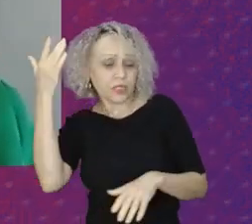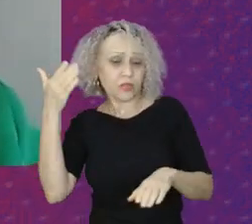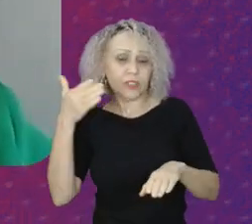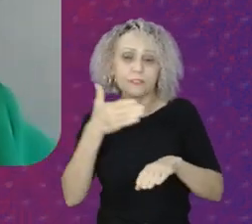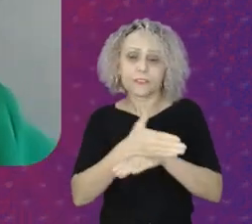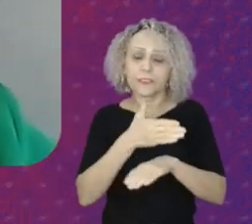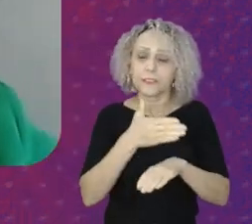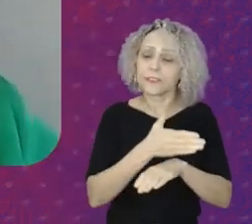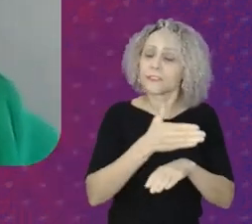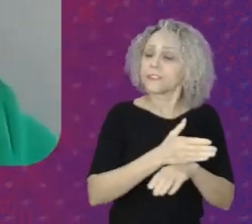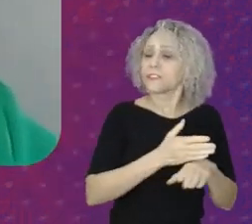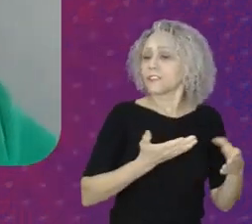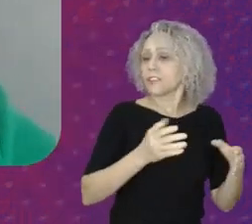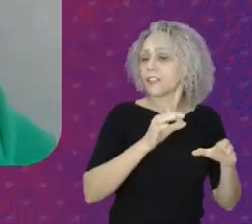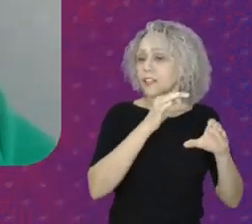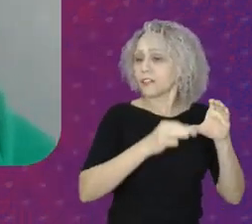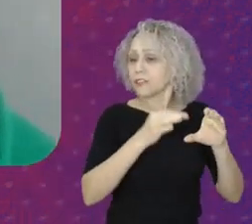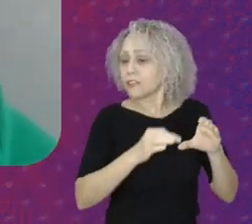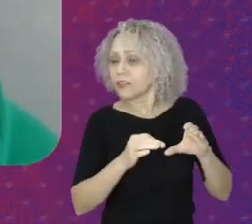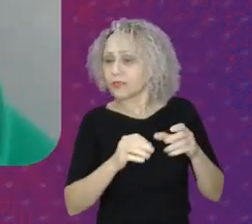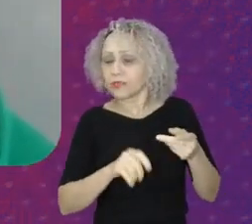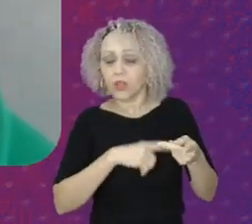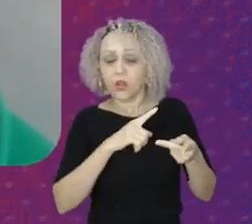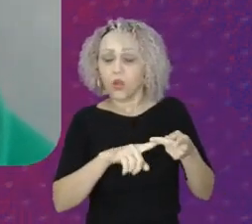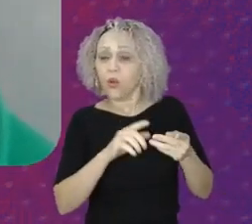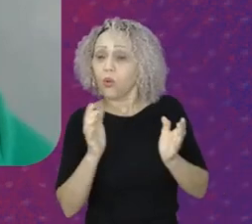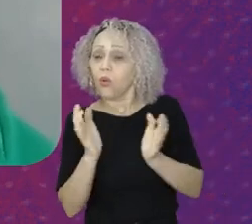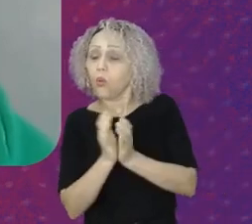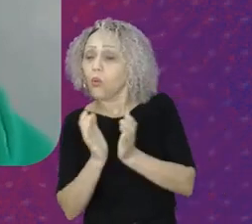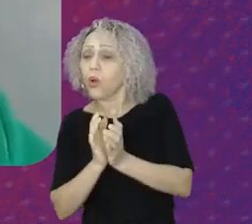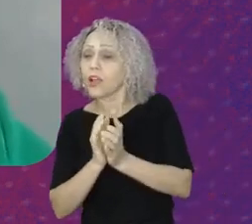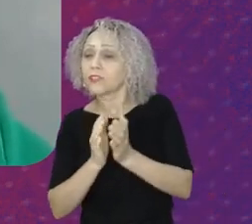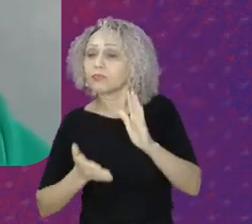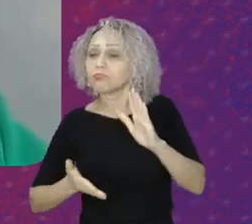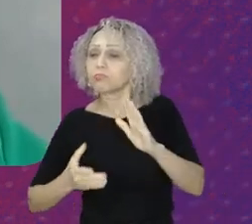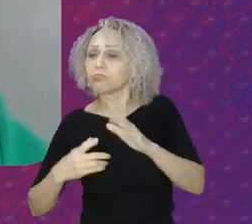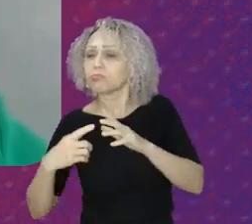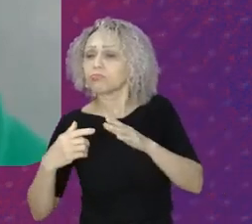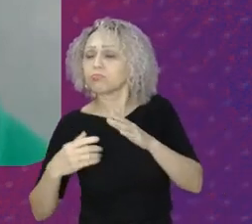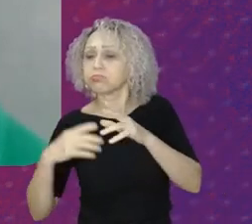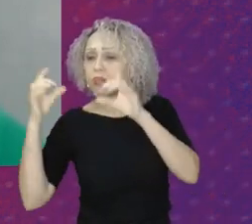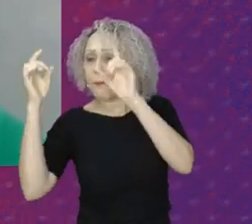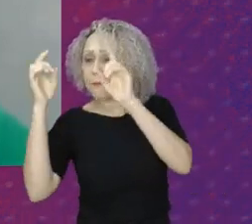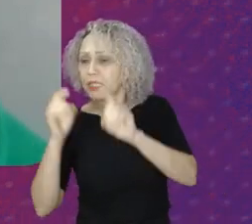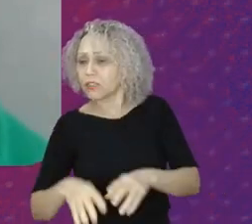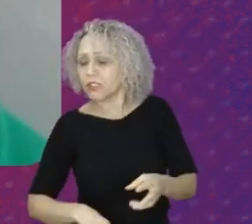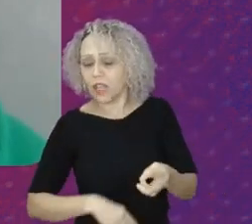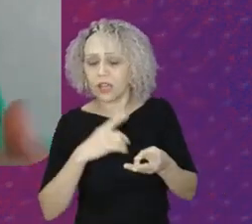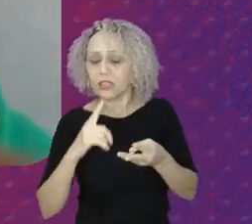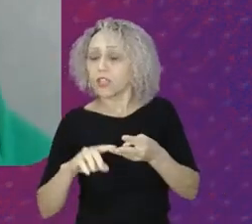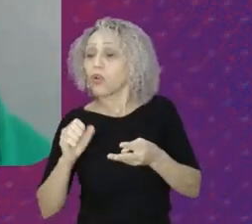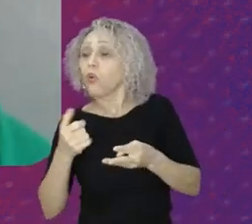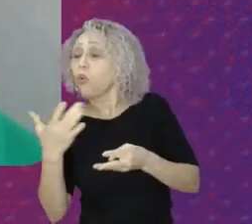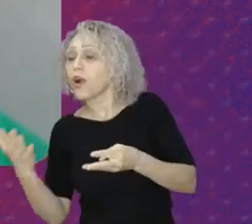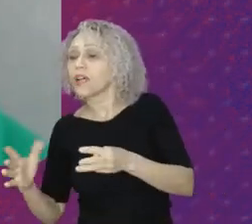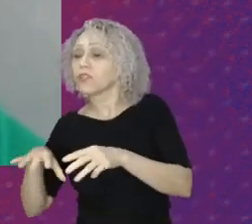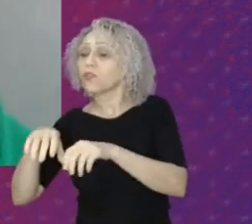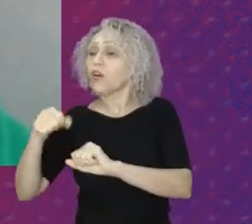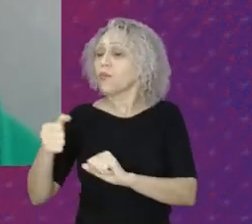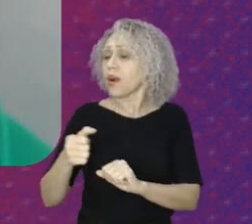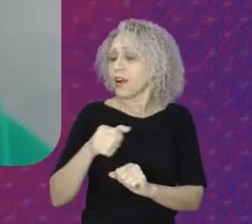quantos evadiram, quantos formaram. Porque nós sabemos que ter um estudante jovem negro de periferia,